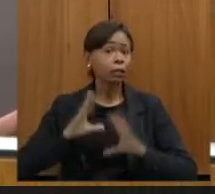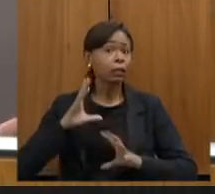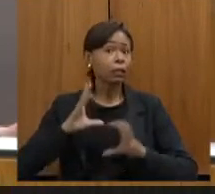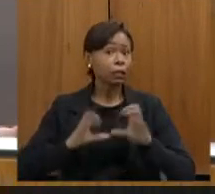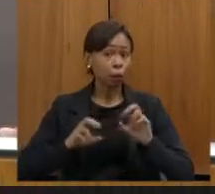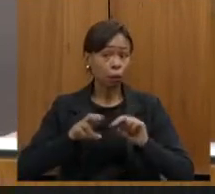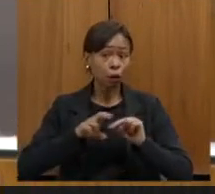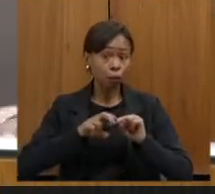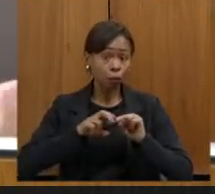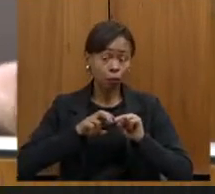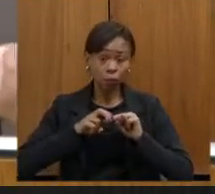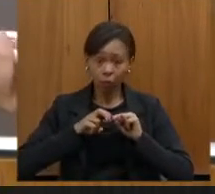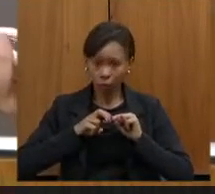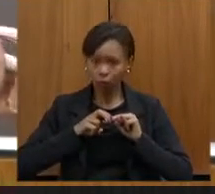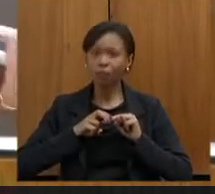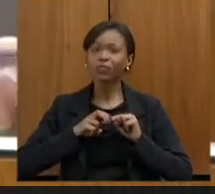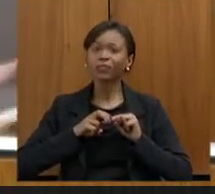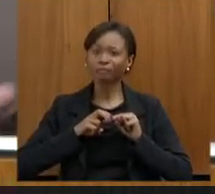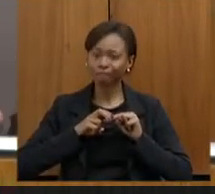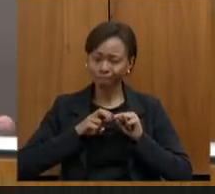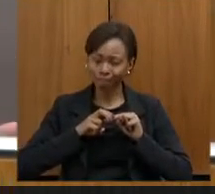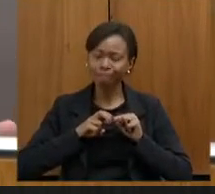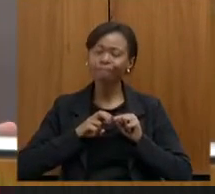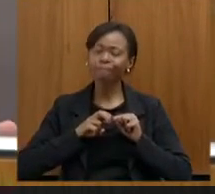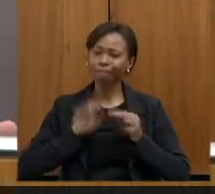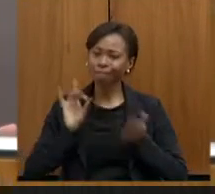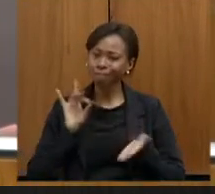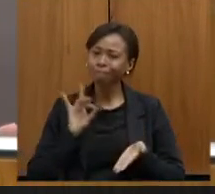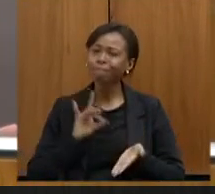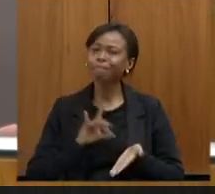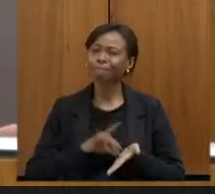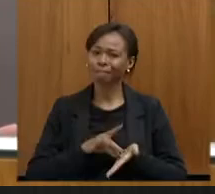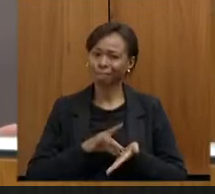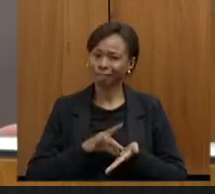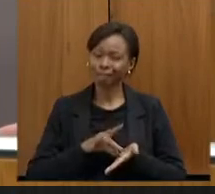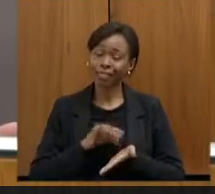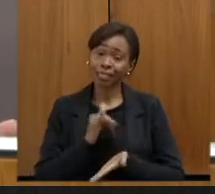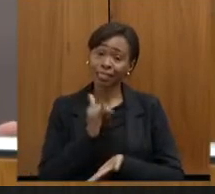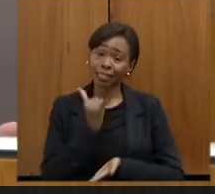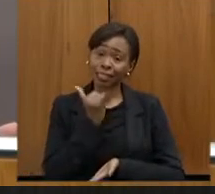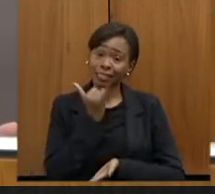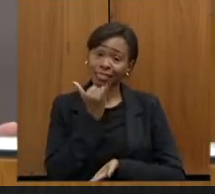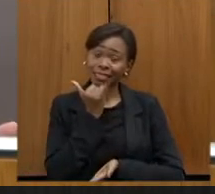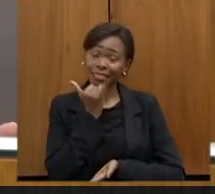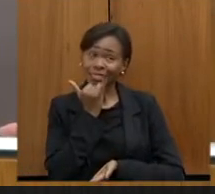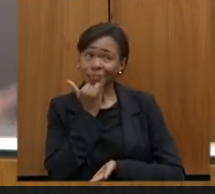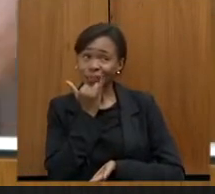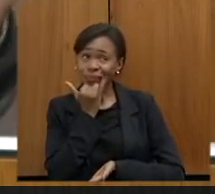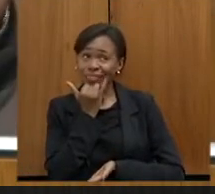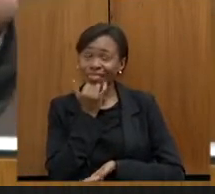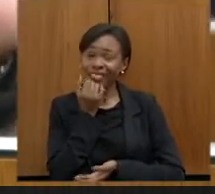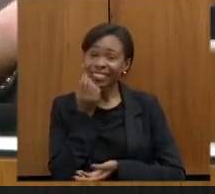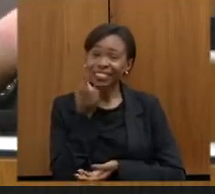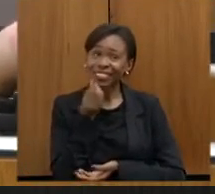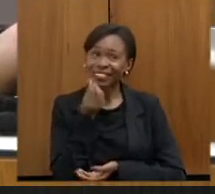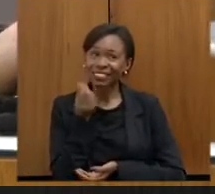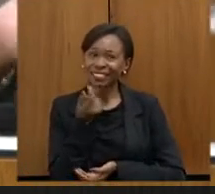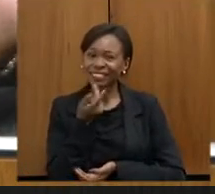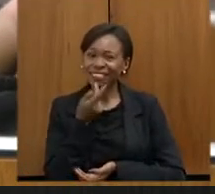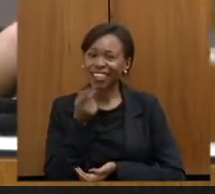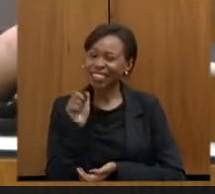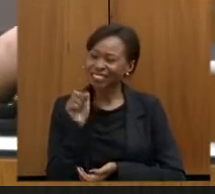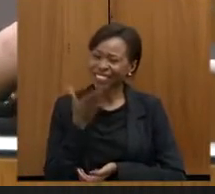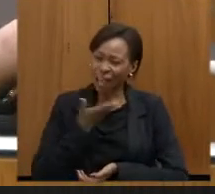colegas, é algo que realmente permite, me desculpe a minha, a intimidade, já chamá-lo de